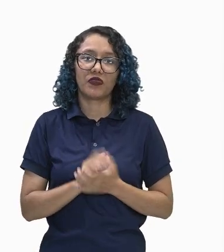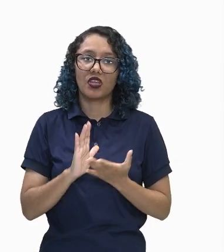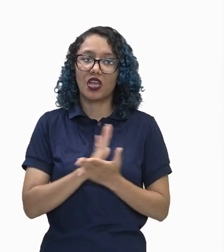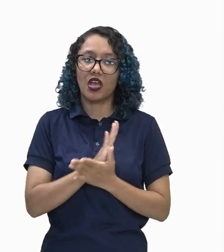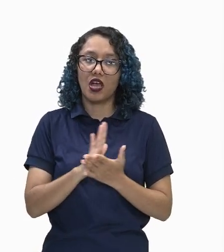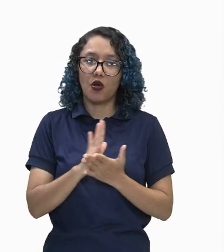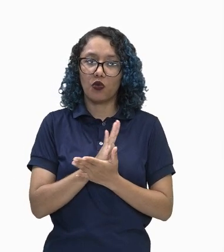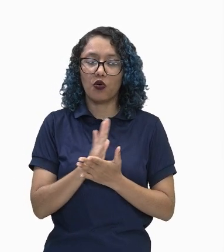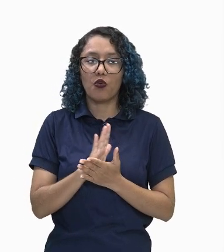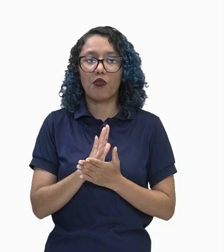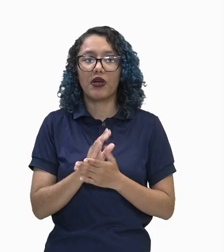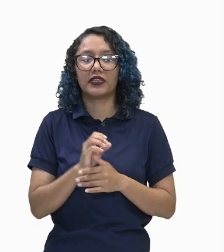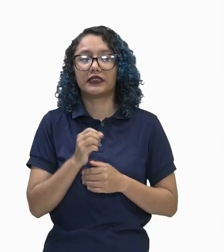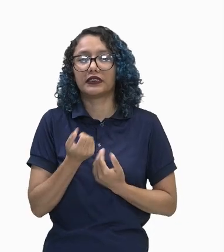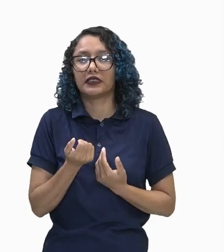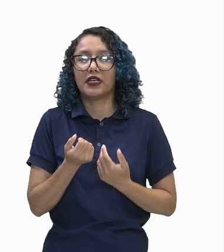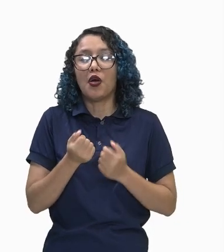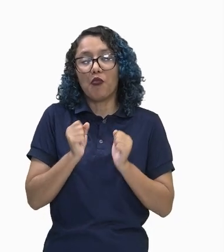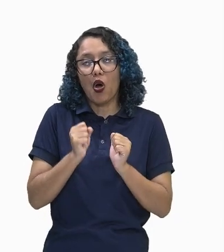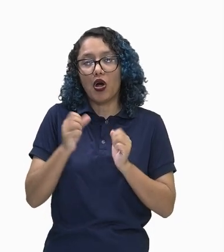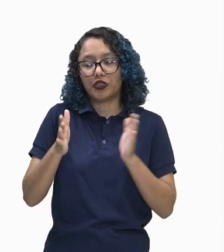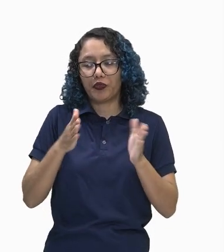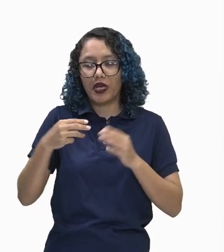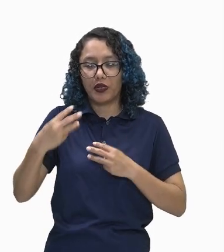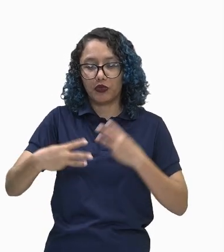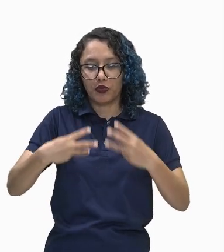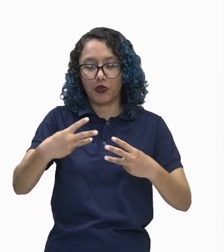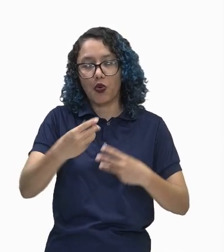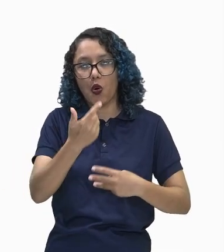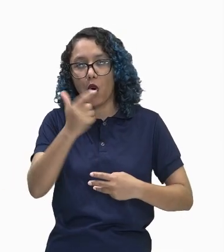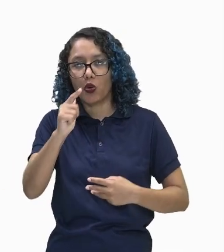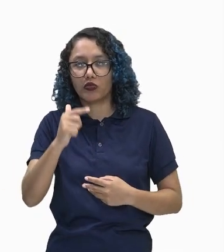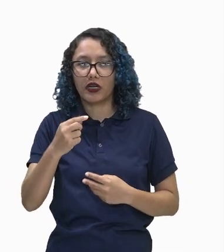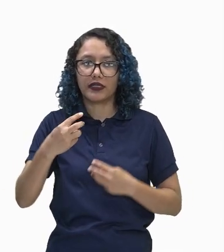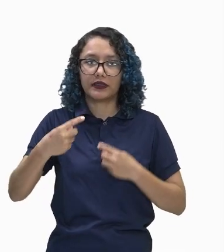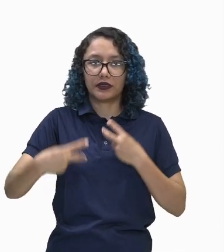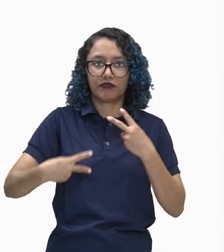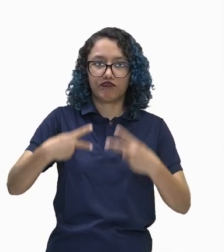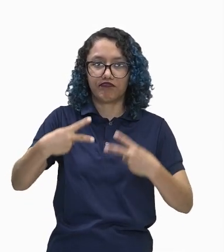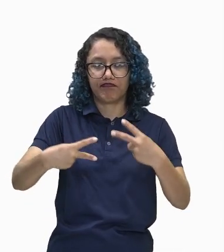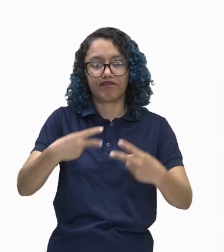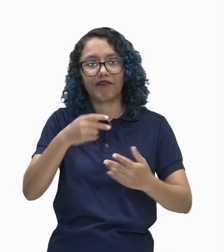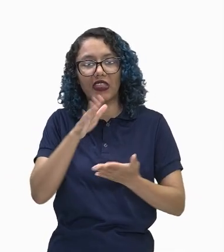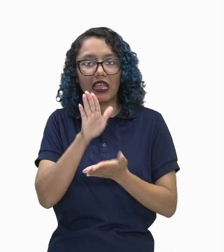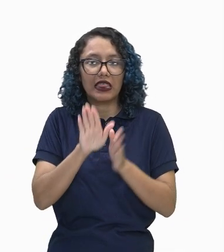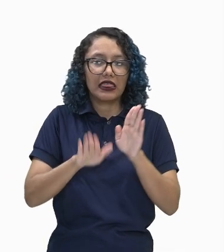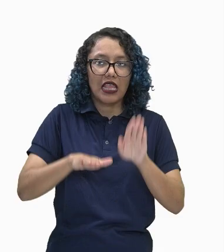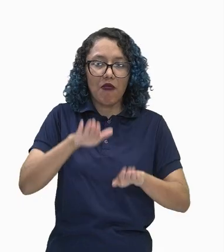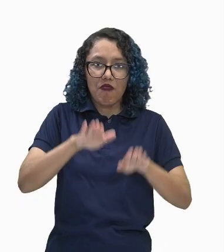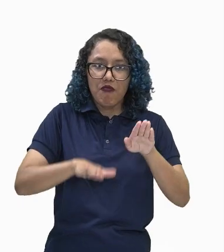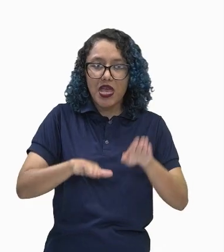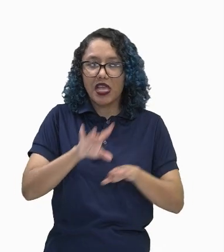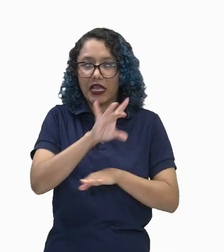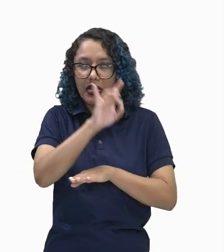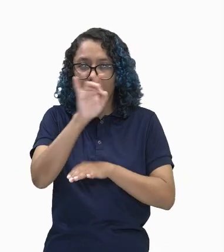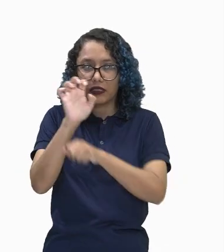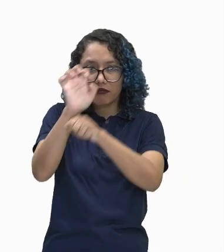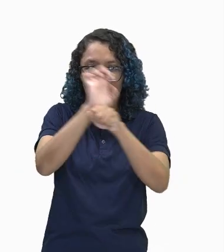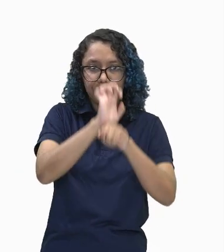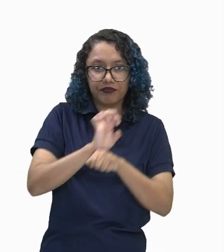por bimestre, outras trimestre, e isso aí vai depender de cada estado, de cada